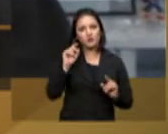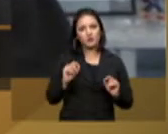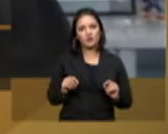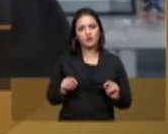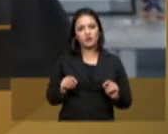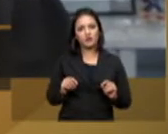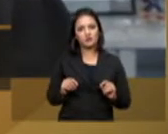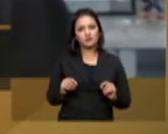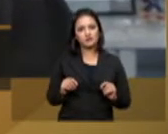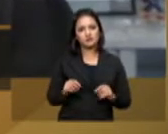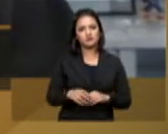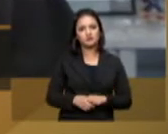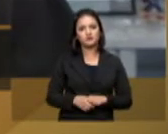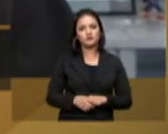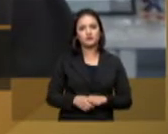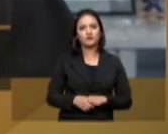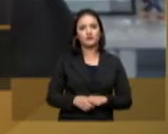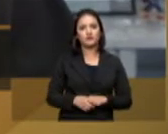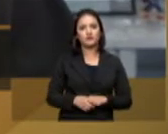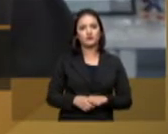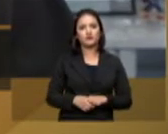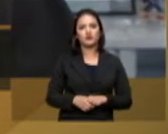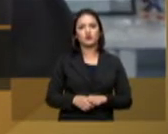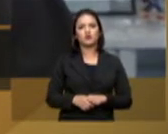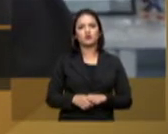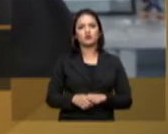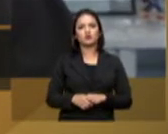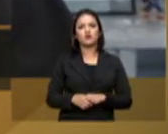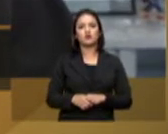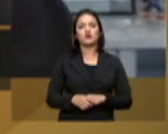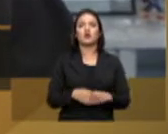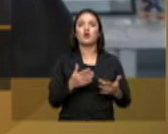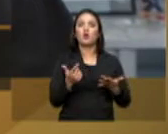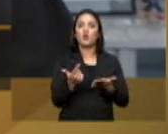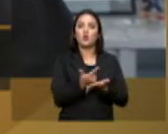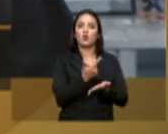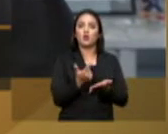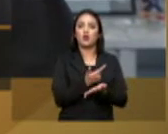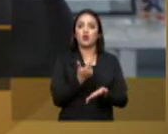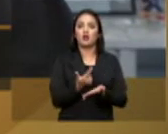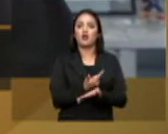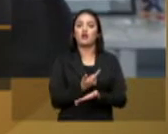lição do rígido sistema de distribuição de competências do saudoso professor Geraldo Ataliba.